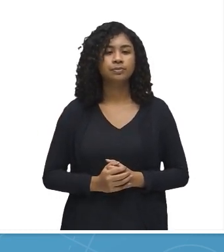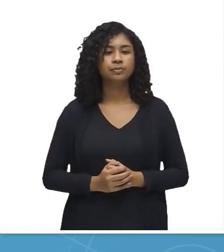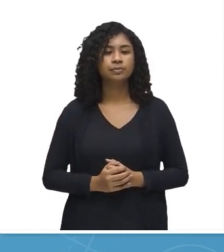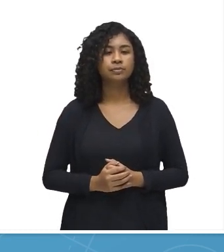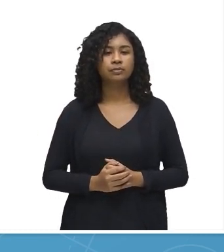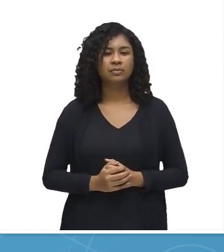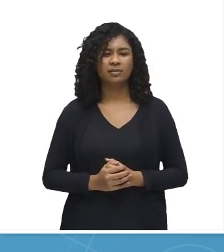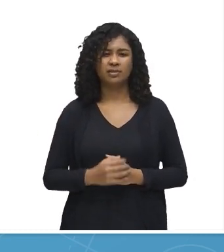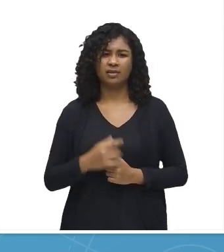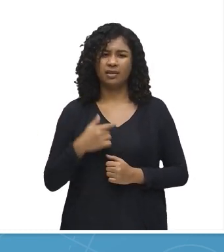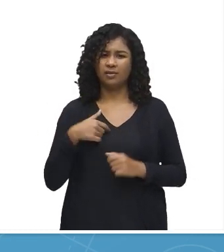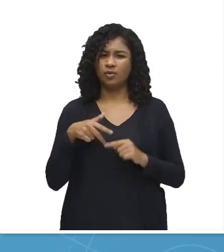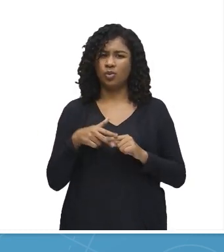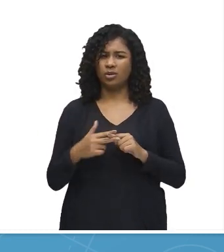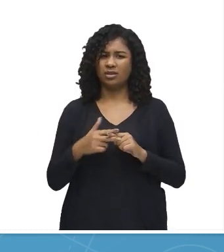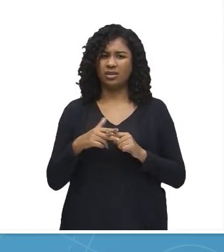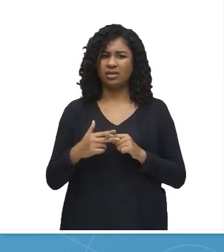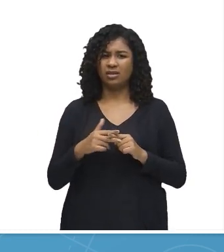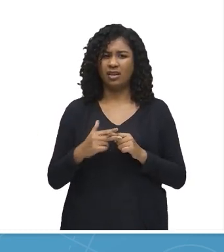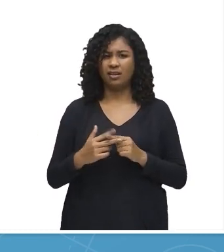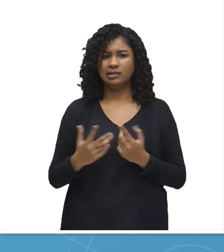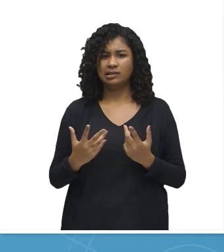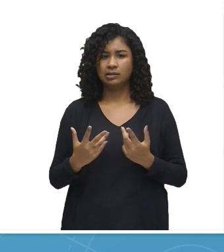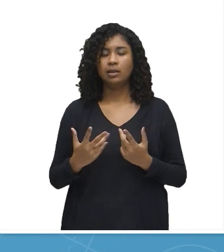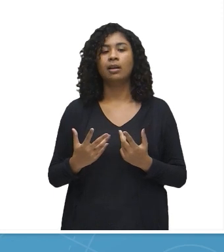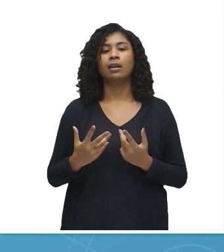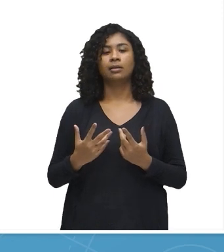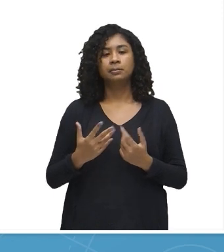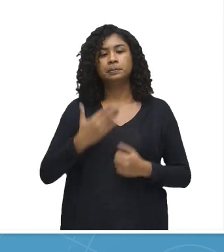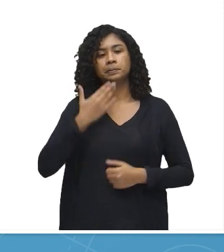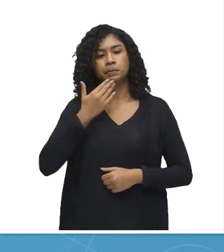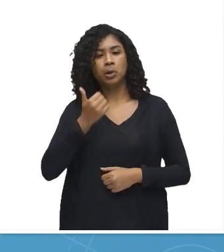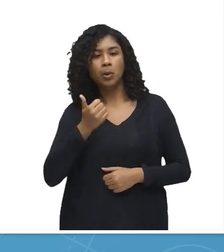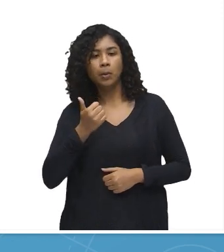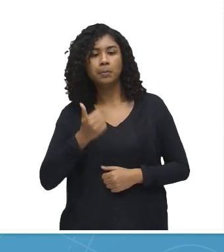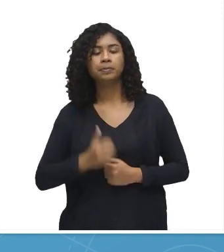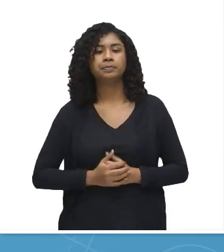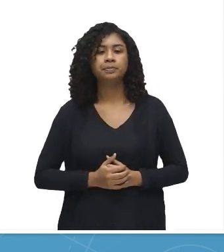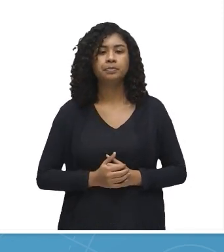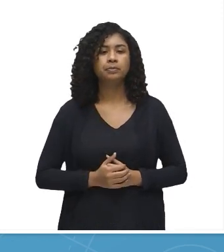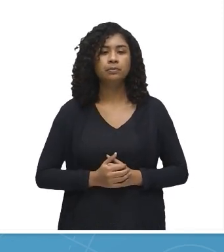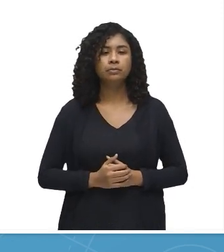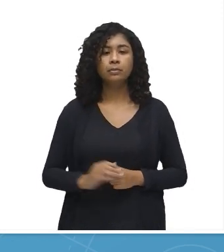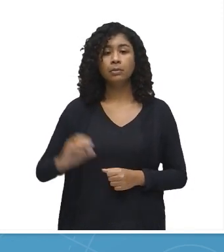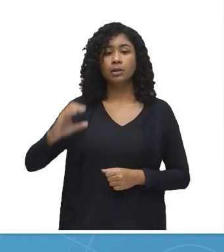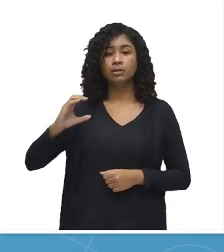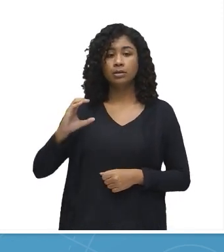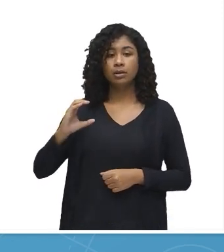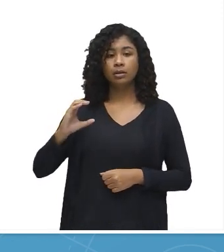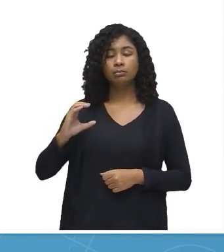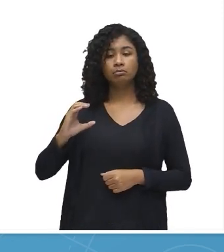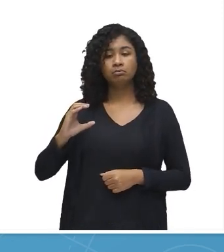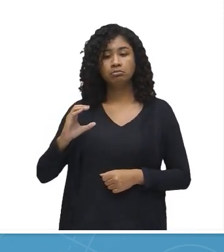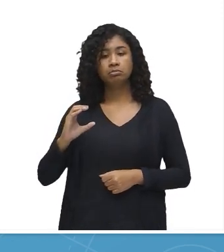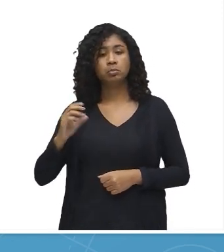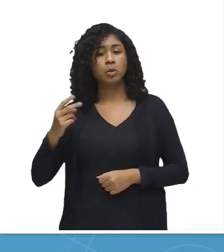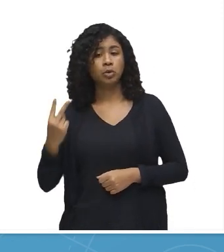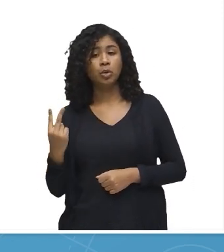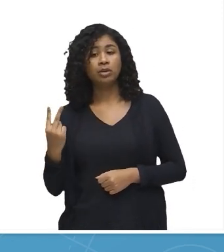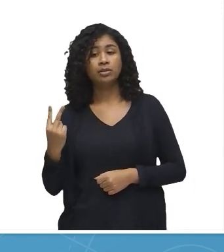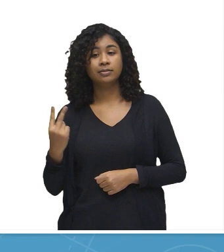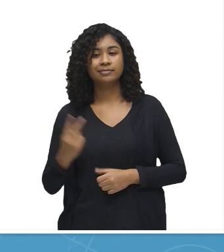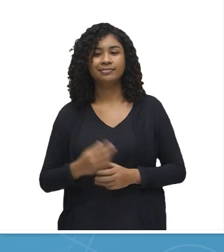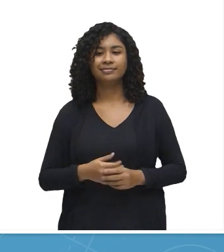Melhorar esse 5, né, pessoal? 5 aqui. E o valor de C? C é igual a 2. Pronto, aí